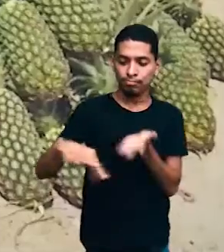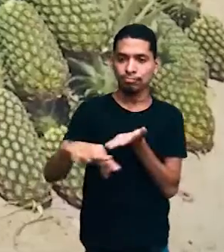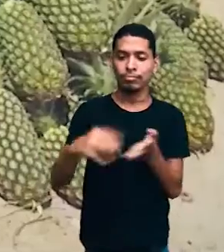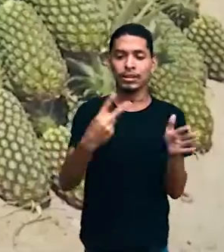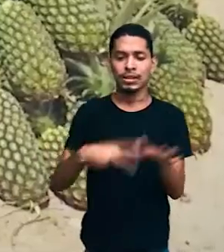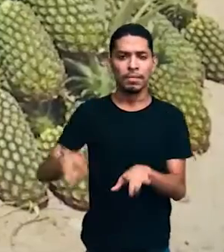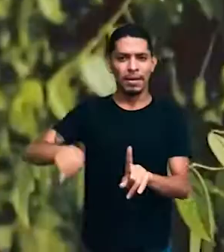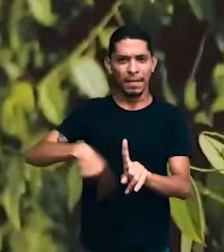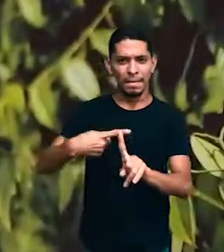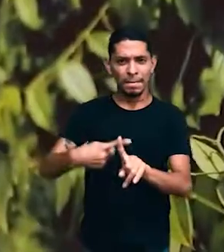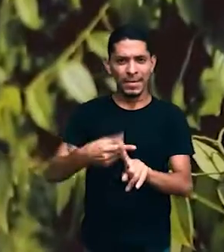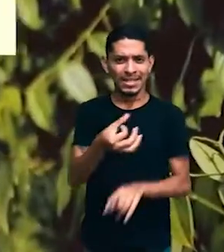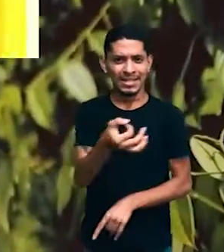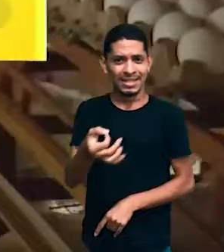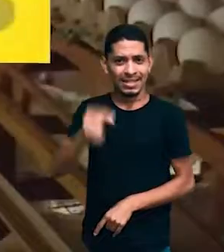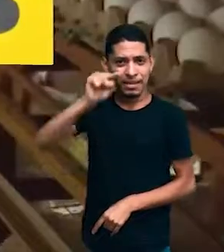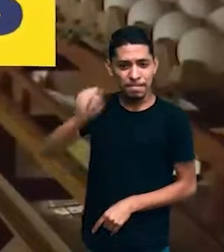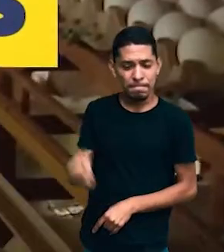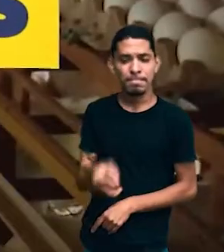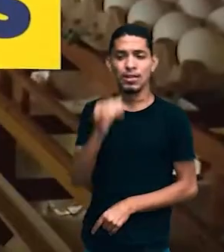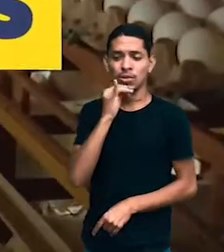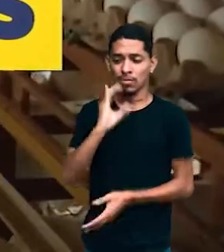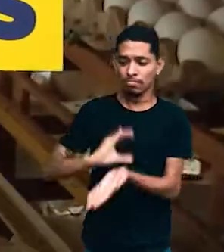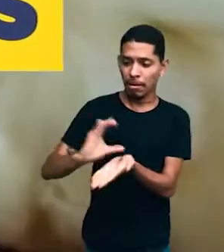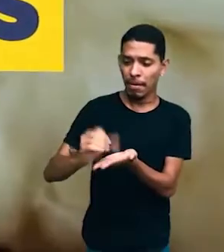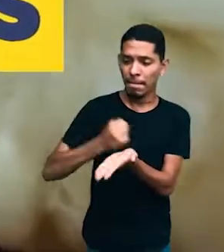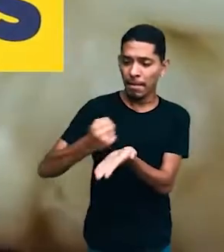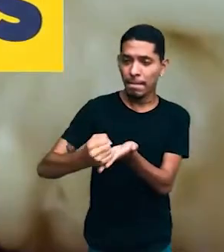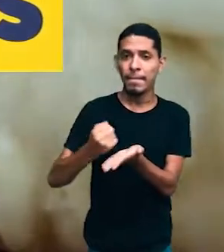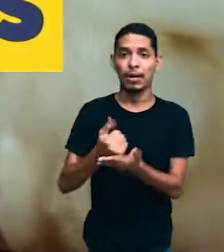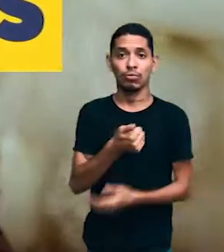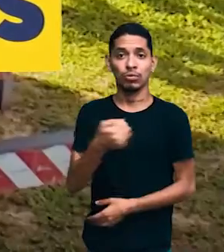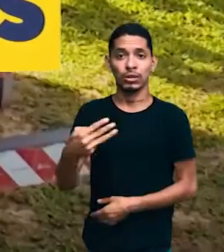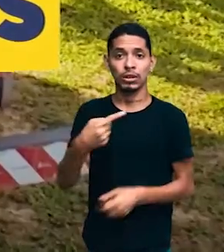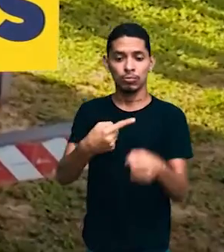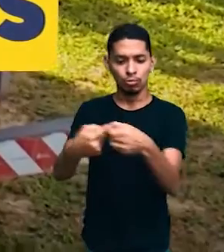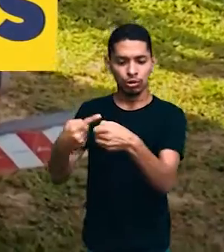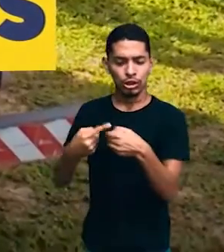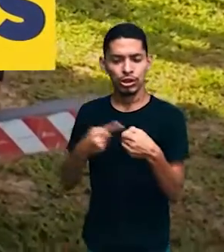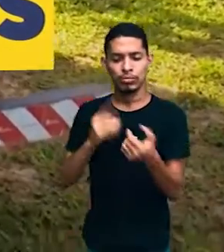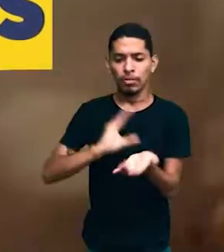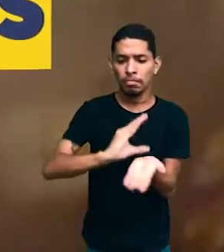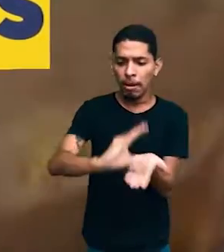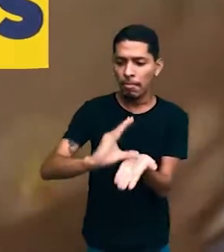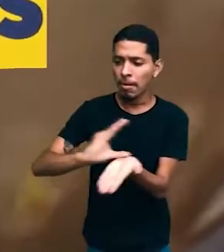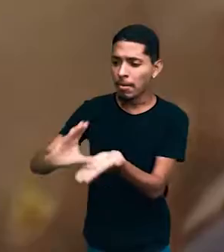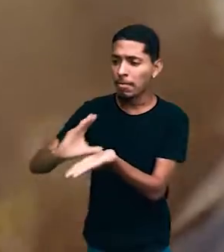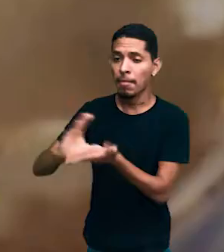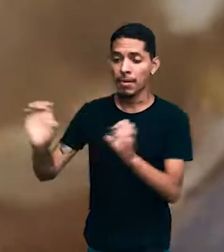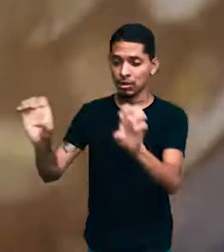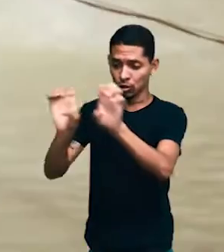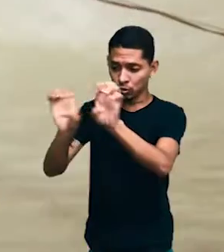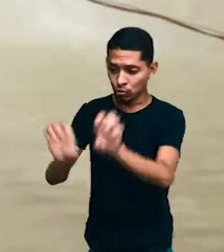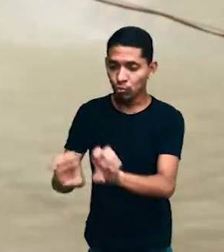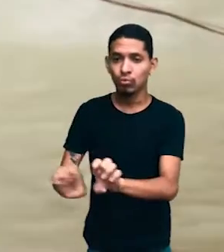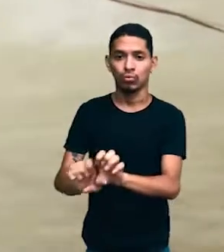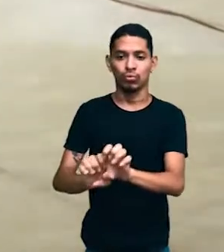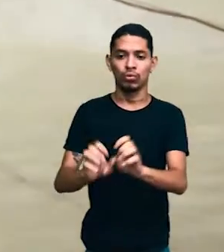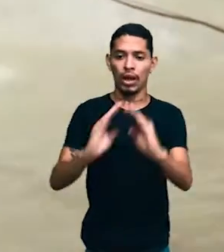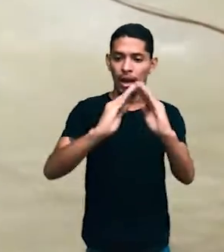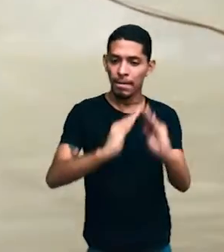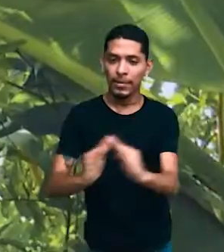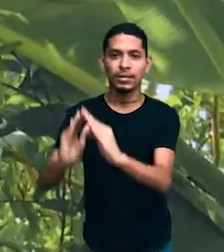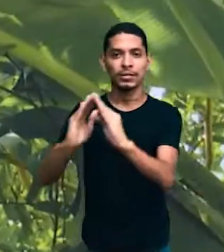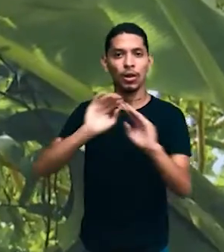nas últimas semanas mais de 60 milhões em convênios com 13 municípios. São investimentos em